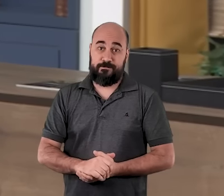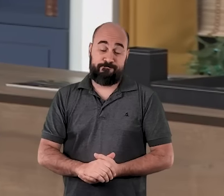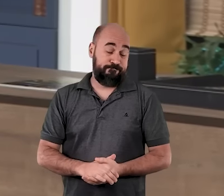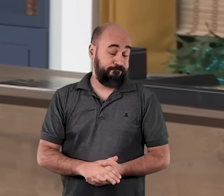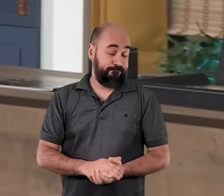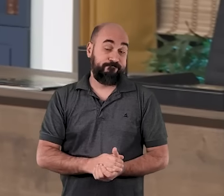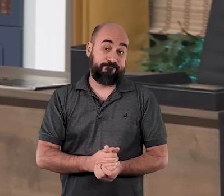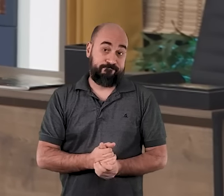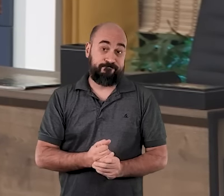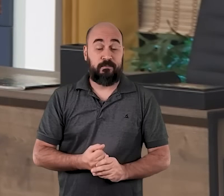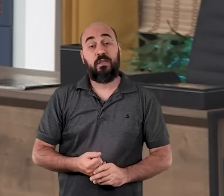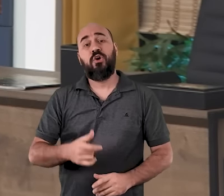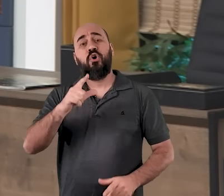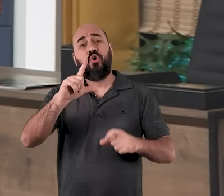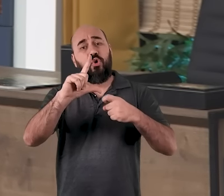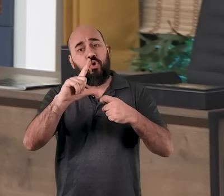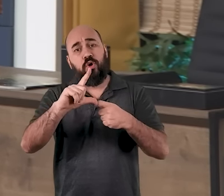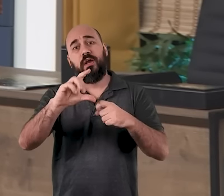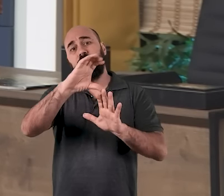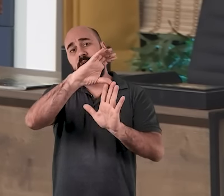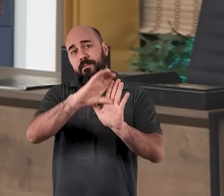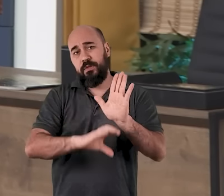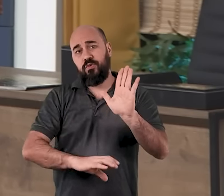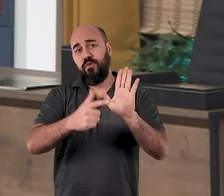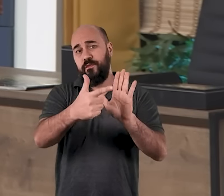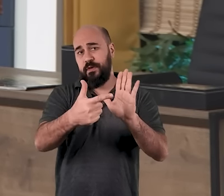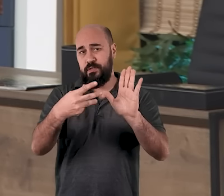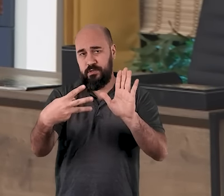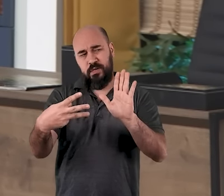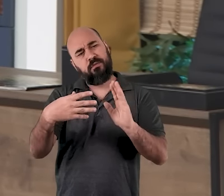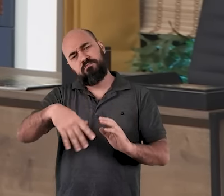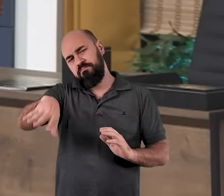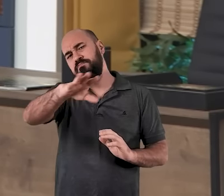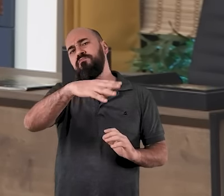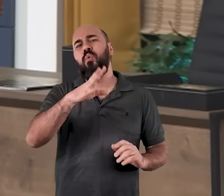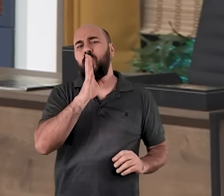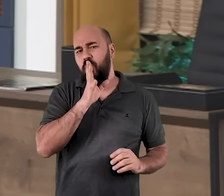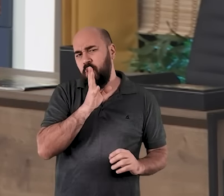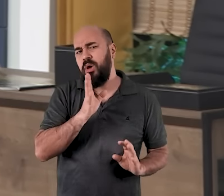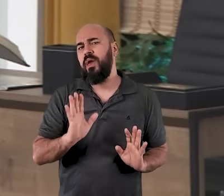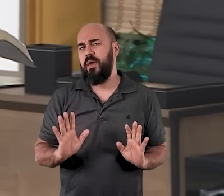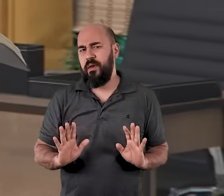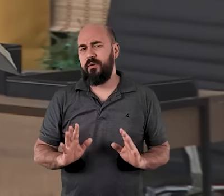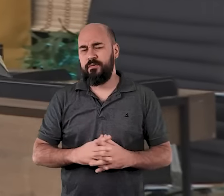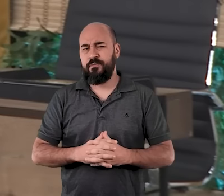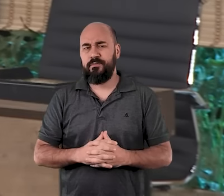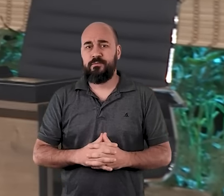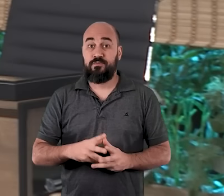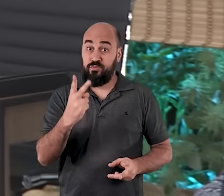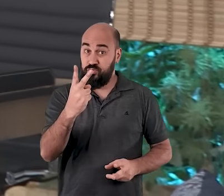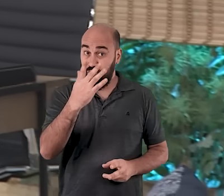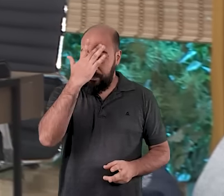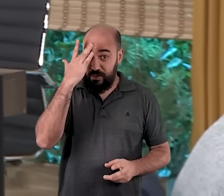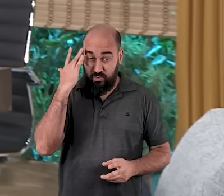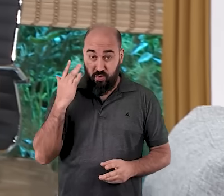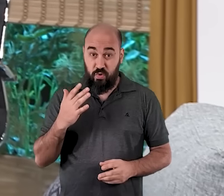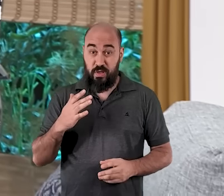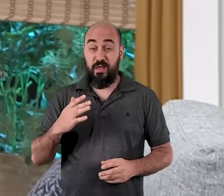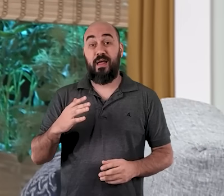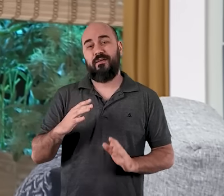Lucas, capítulo 23. Esse é bem conhecido. Os dois malfeitores, também chamados de